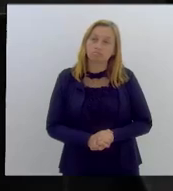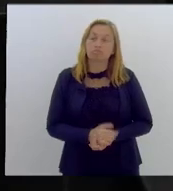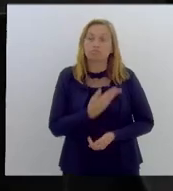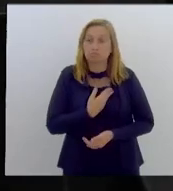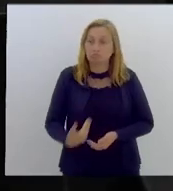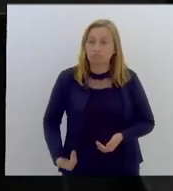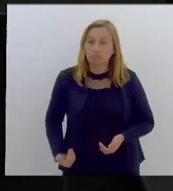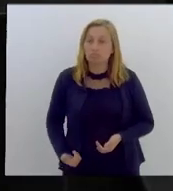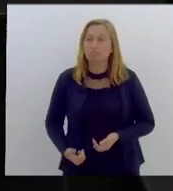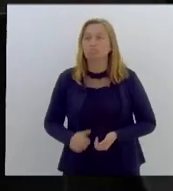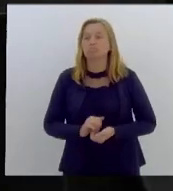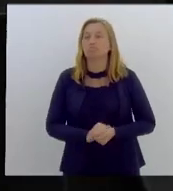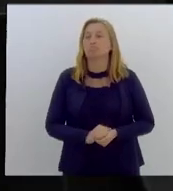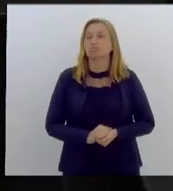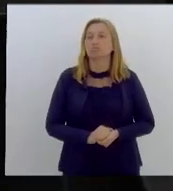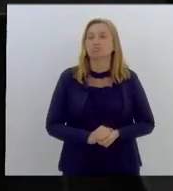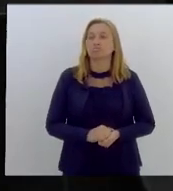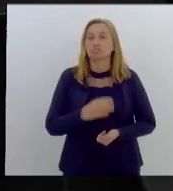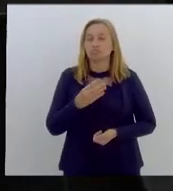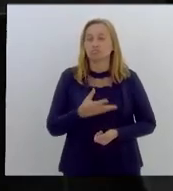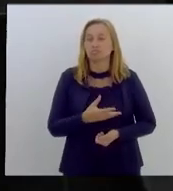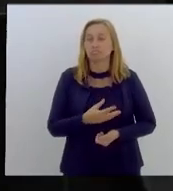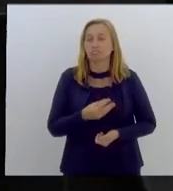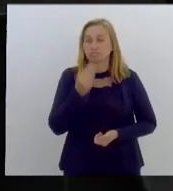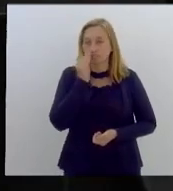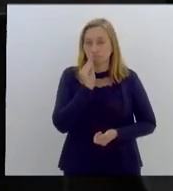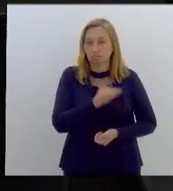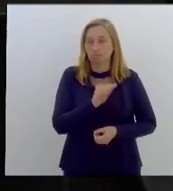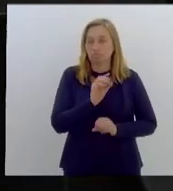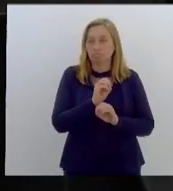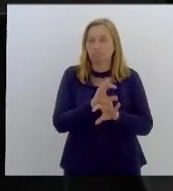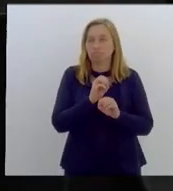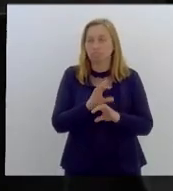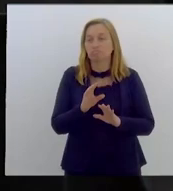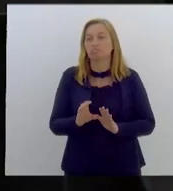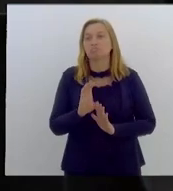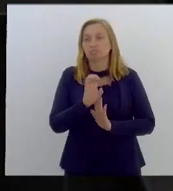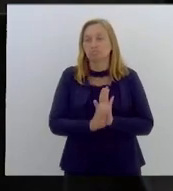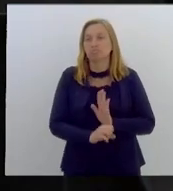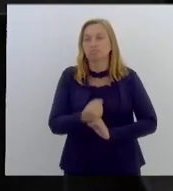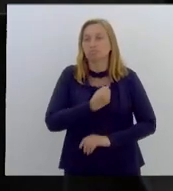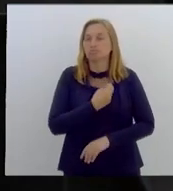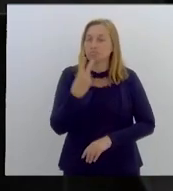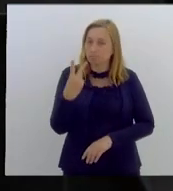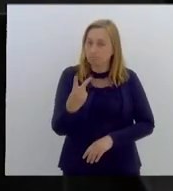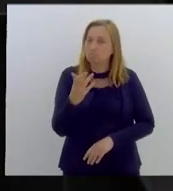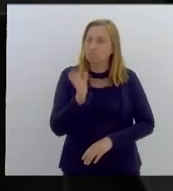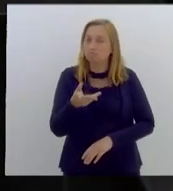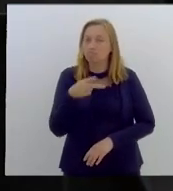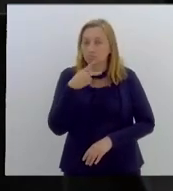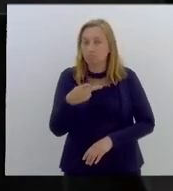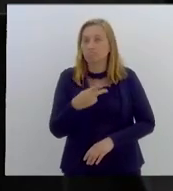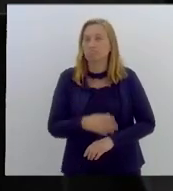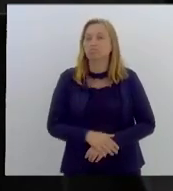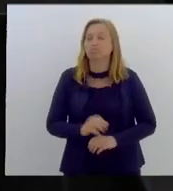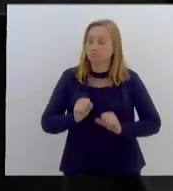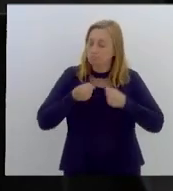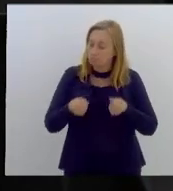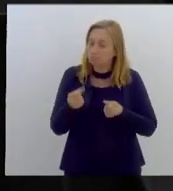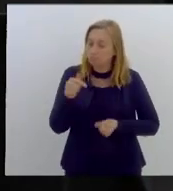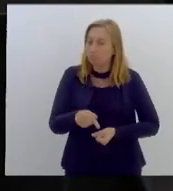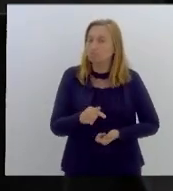governo prefere ficar de costas para a educação. Então, a nossa emenda número 2, que eu já destaquei e vou defender